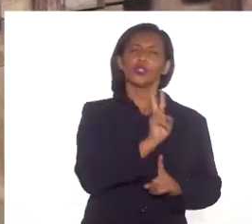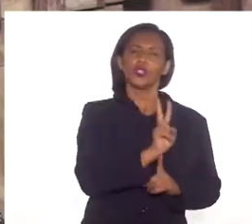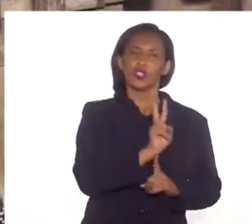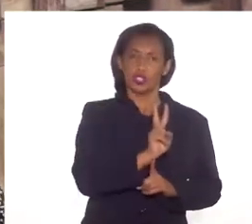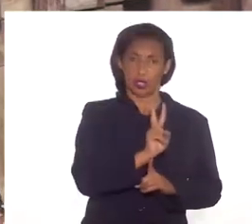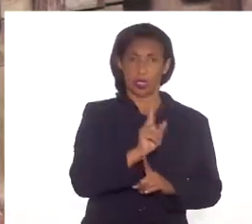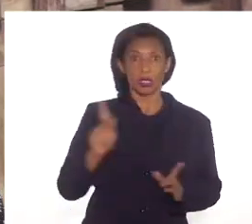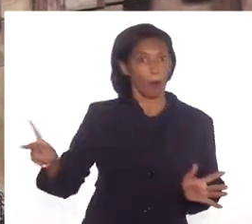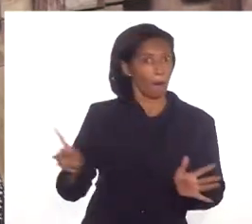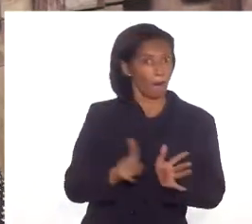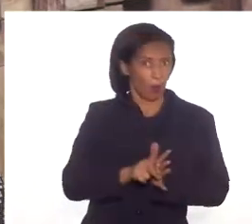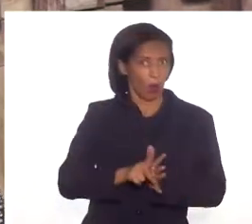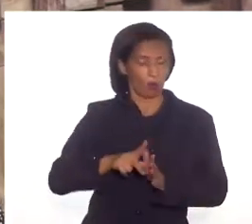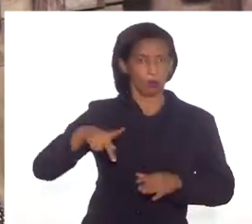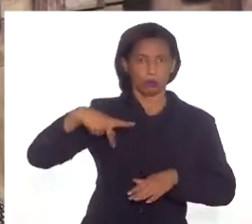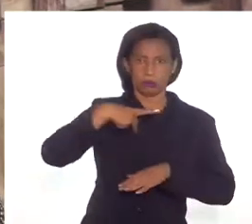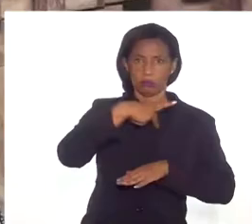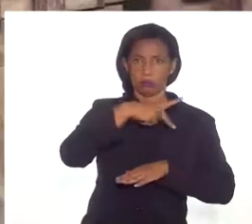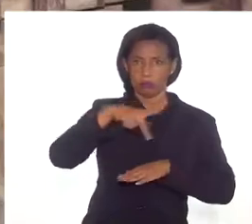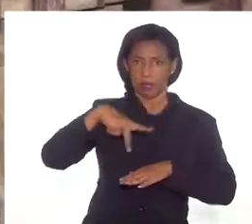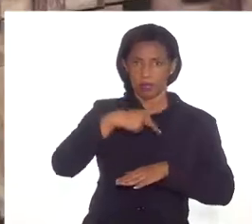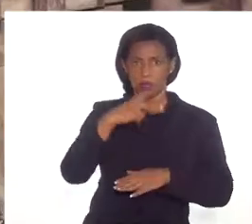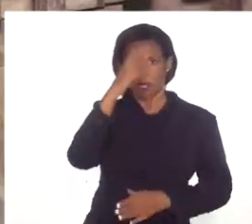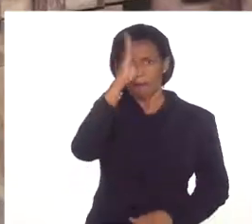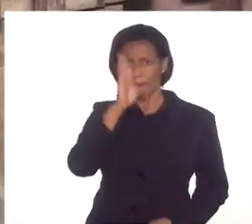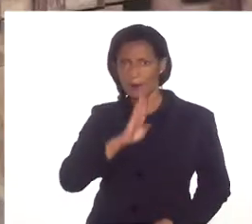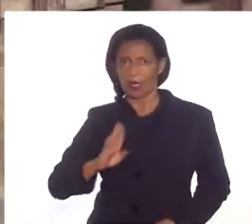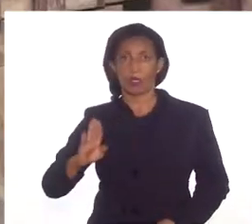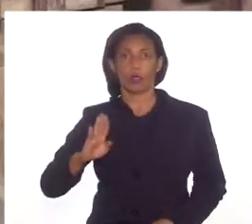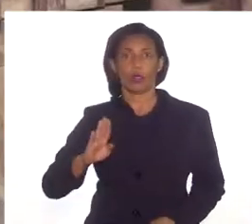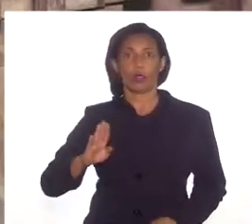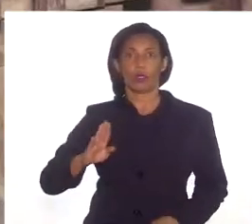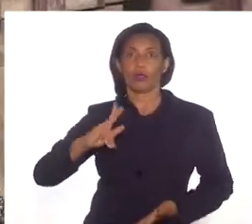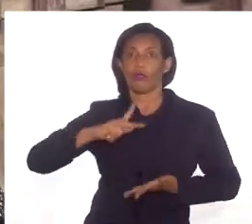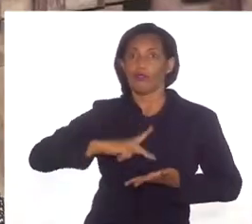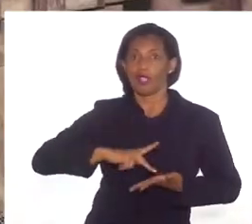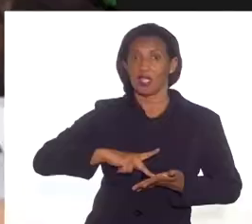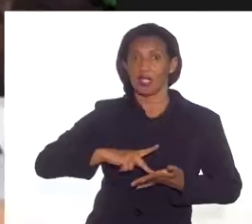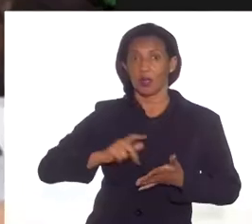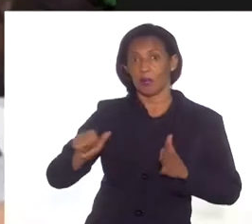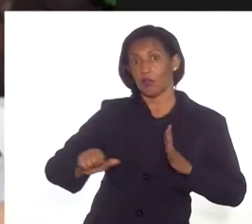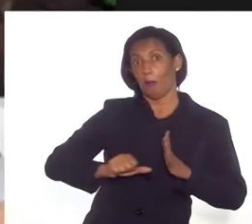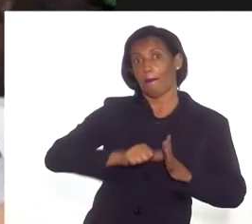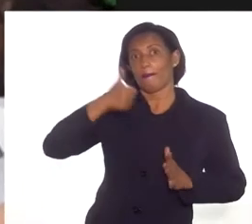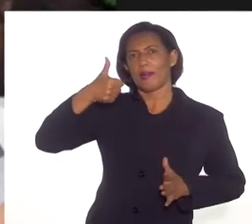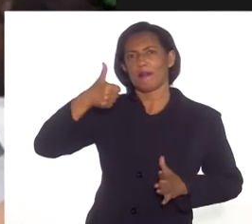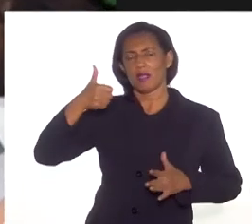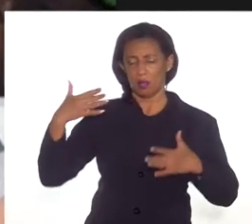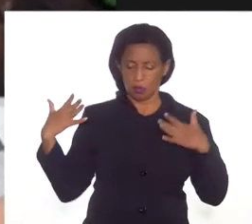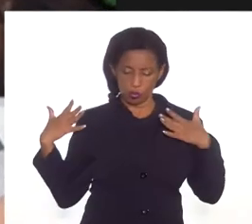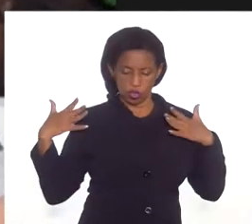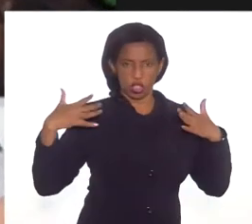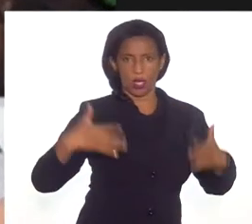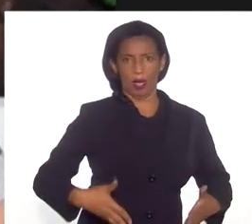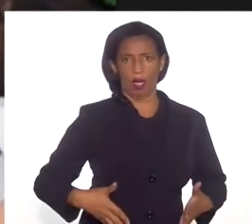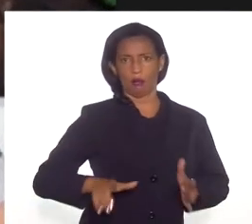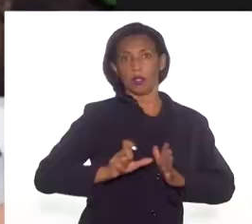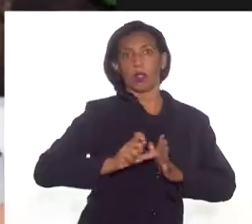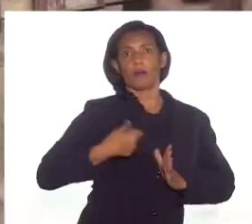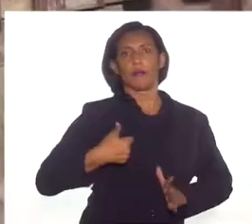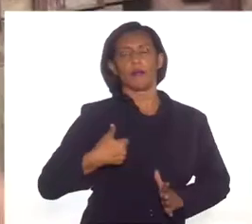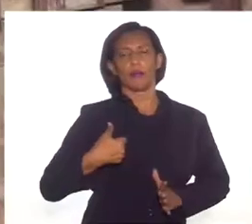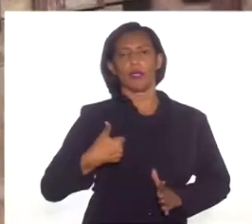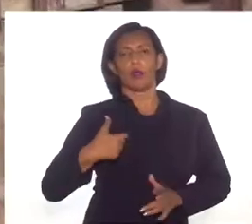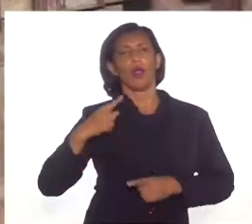indígenas estavam aqui, são os povos originários do Brasil, né? São os verdadeiros brasileiros. Eles estavam aqui, chegaram os